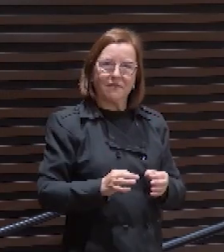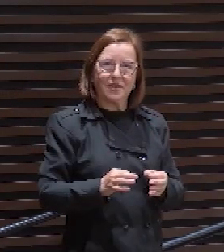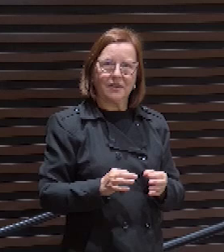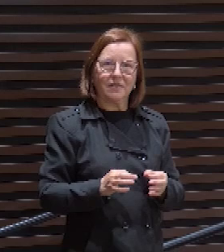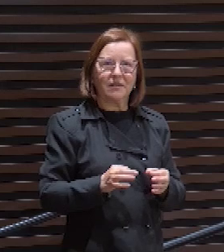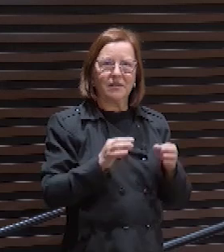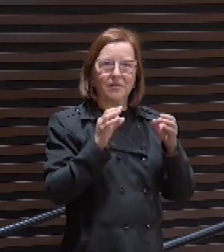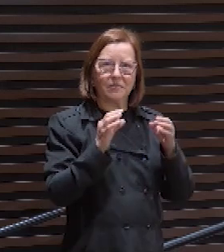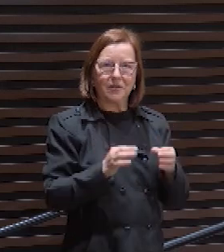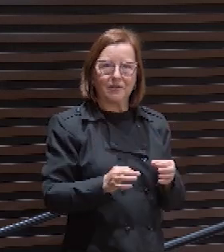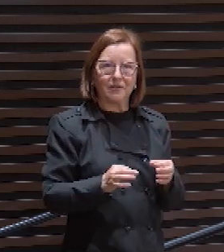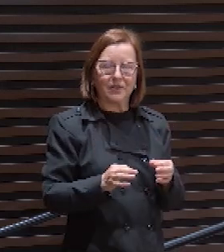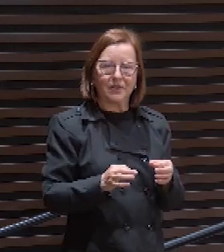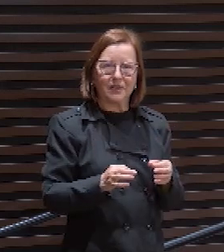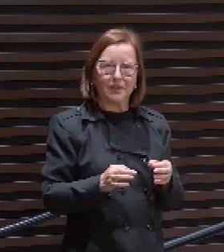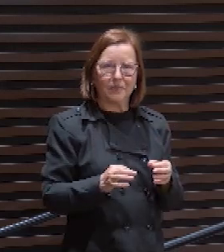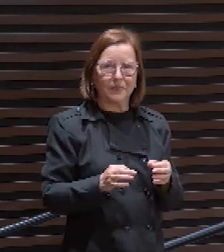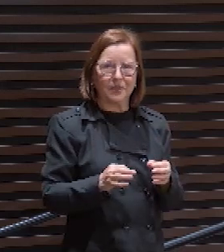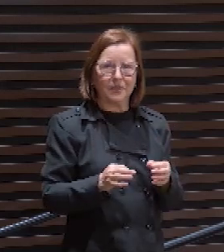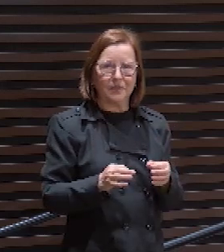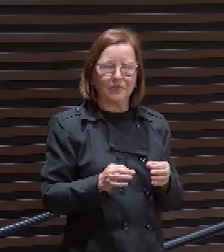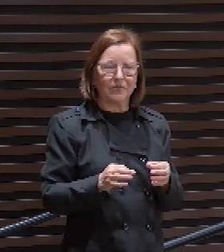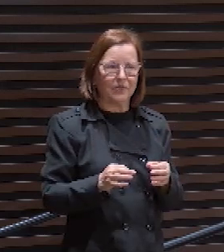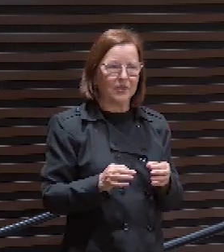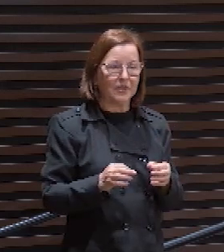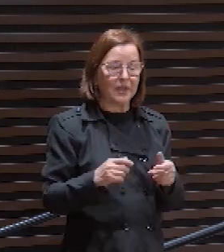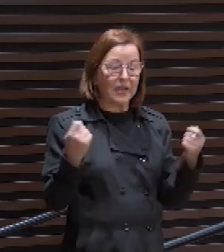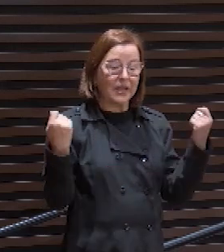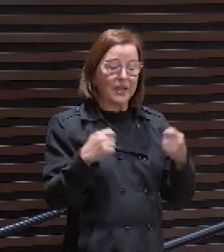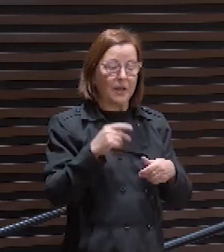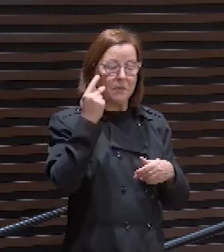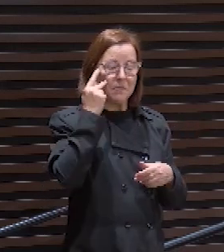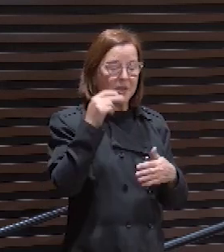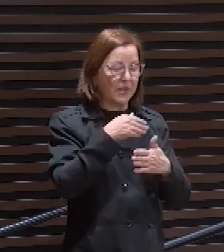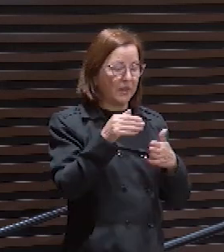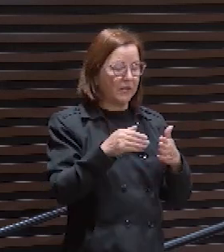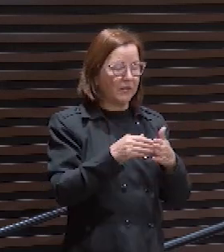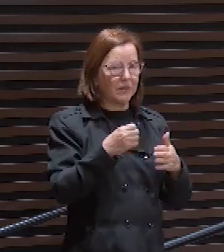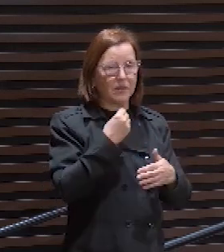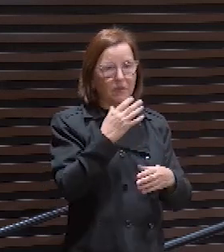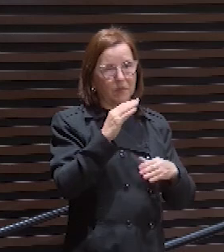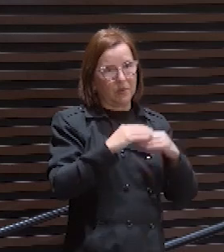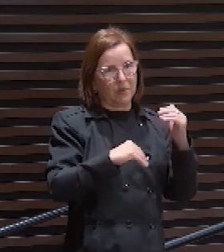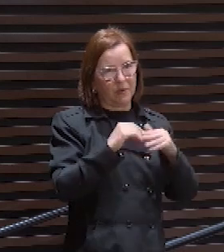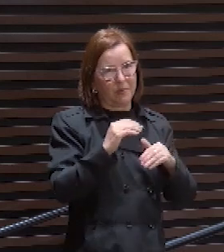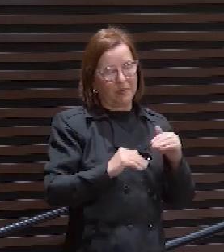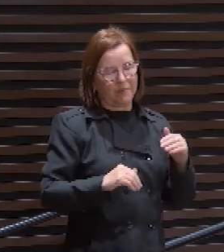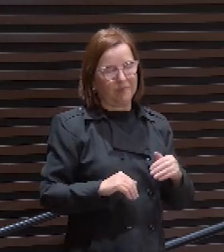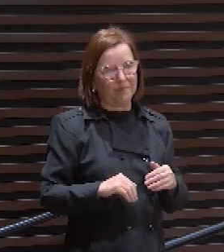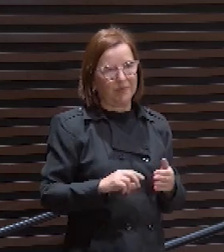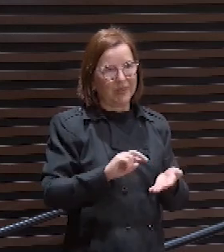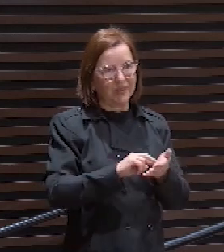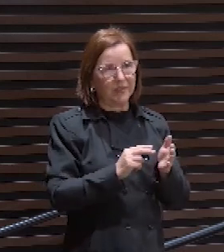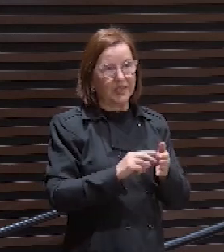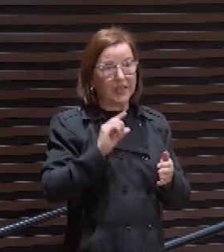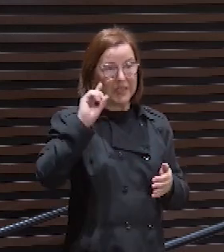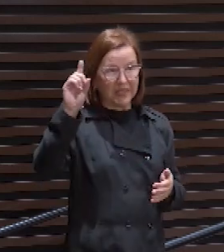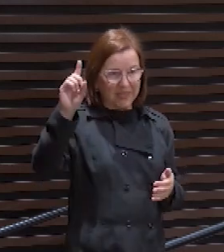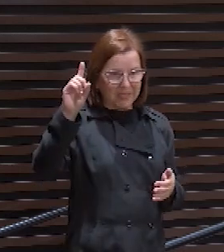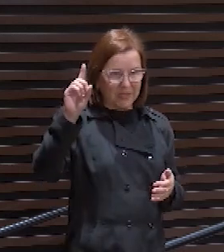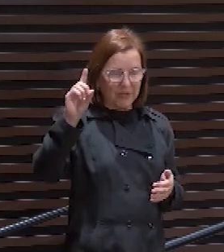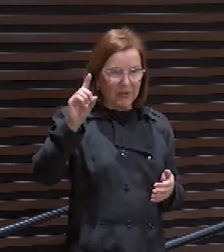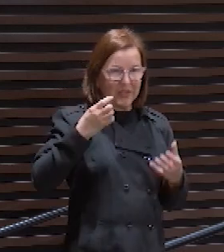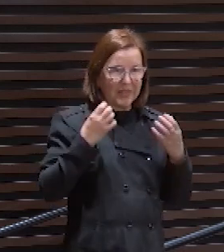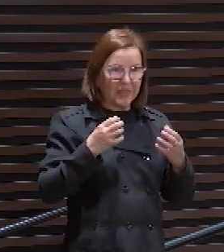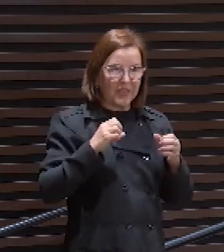perfeitamente habilitado para toda boa obra. Ou seja, Deus tem algo a nos ensinar e conduzir